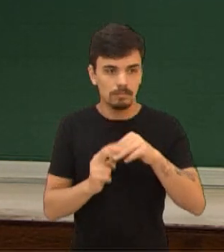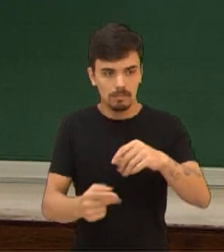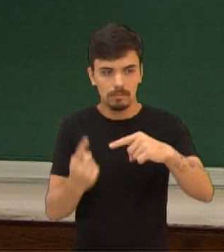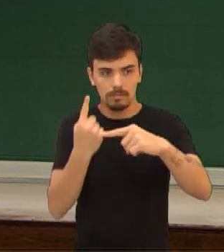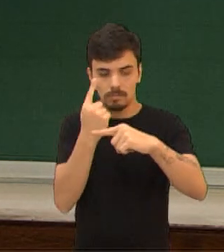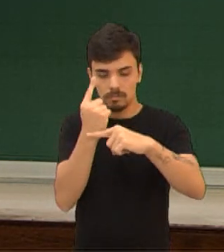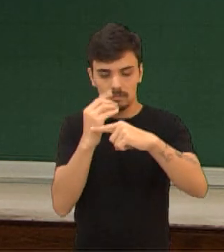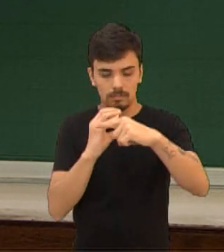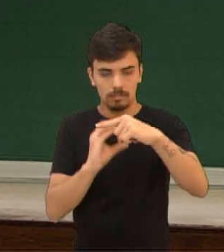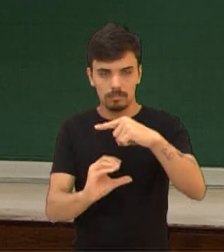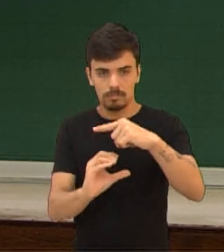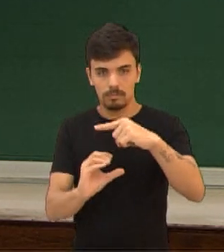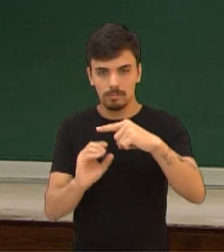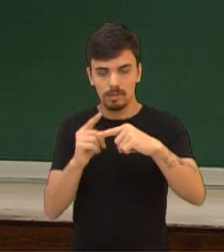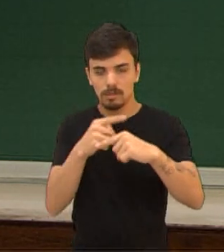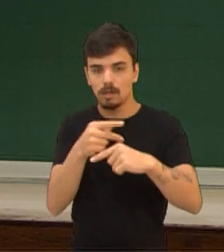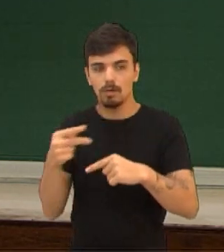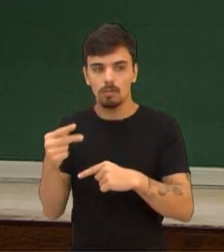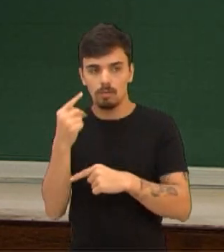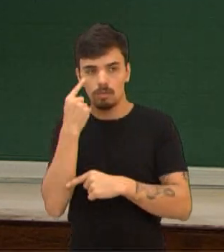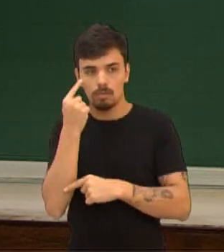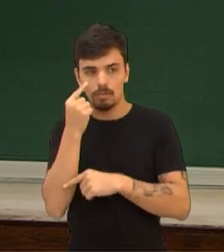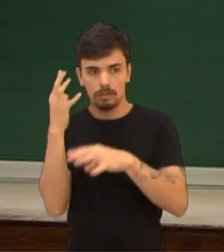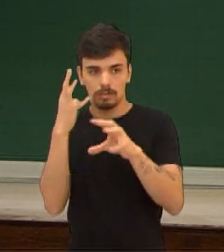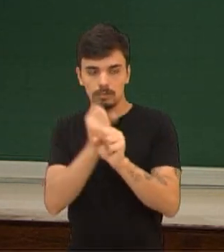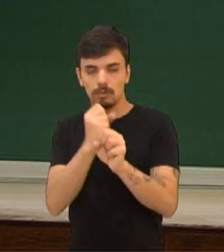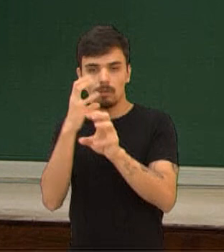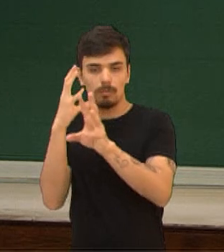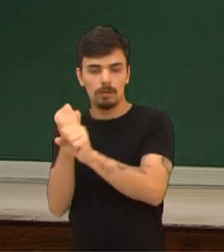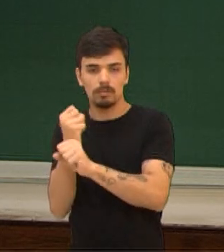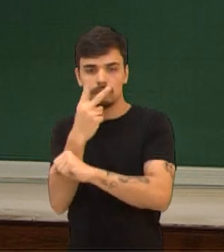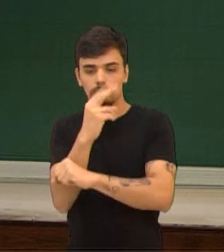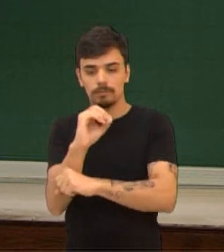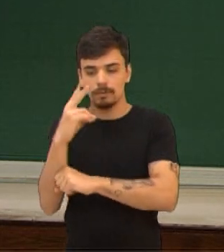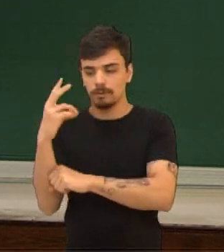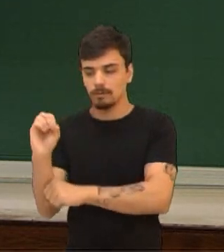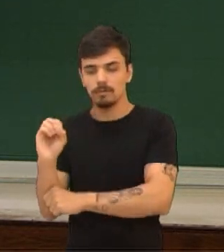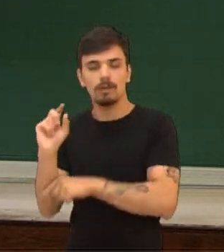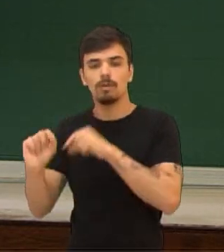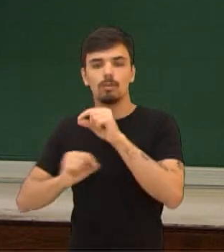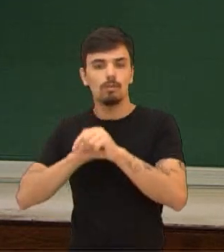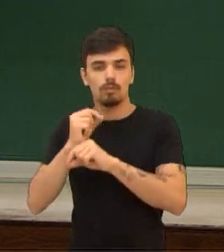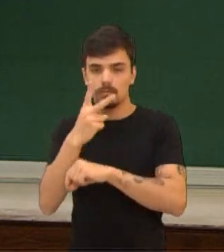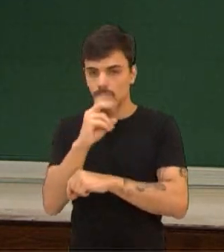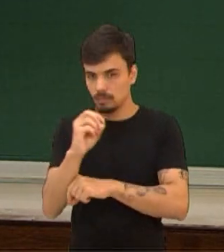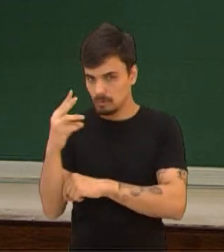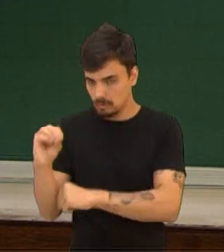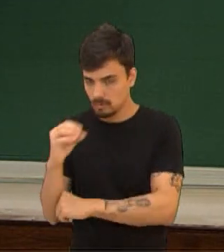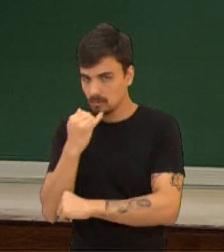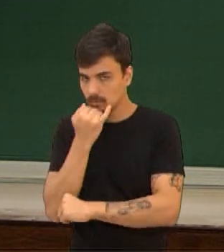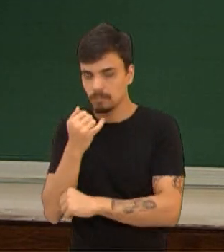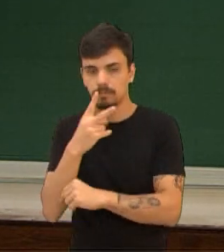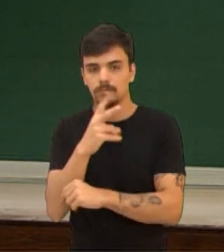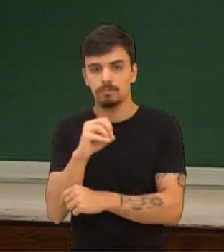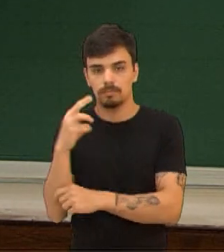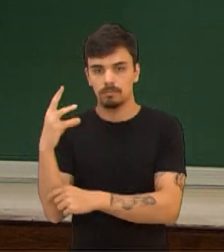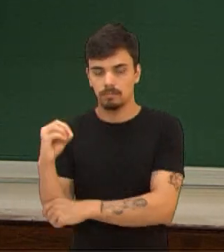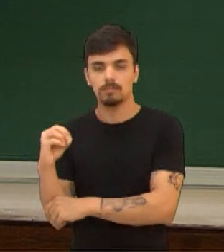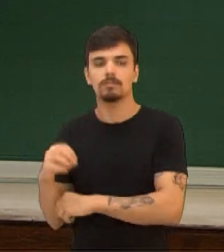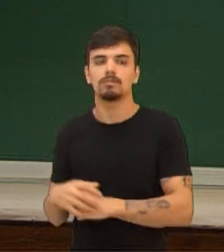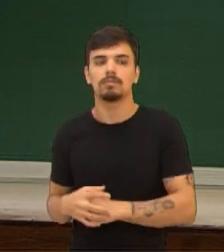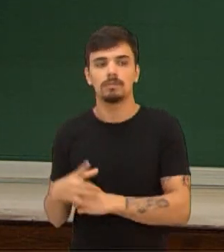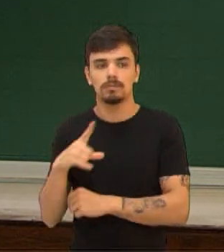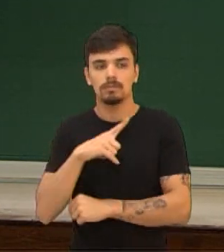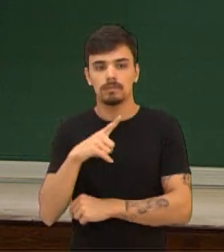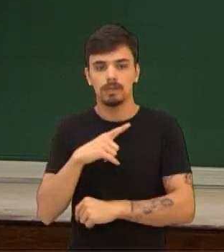capacitância equivalente é igual a essa soma aqui, que você, matematicamente, o que você faz? Pega essas duas frações,